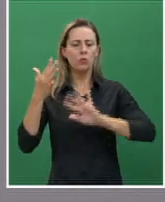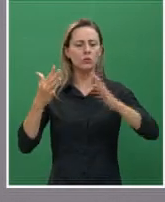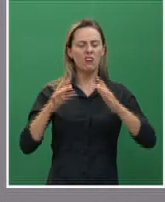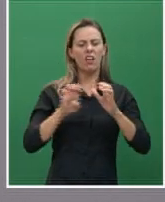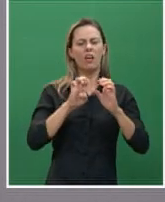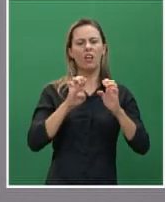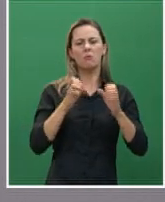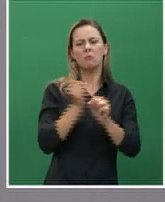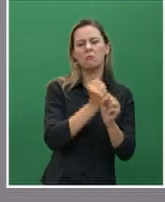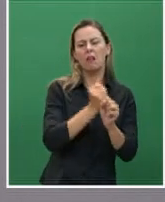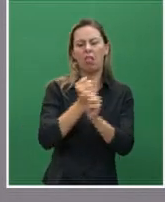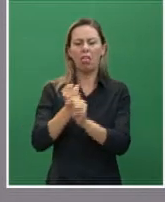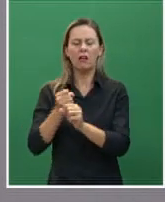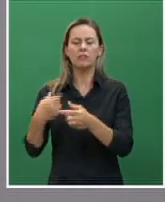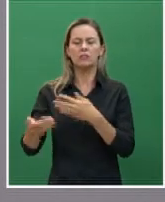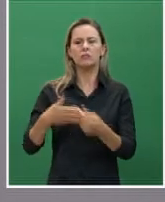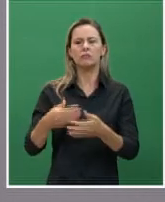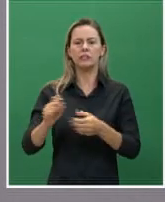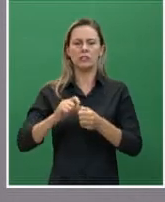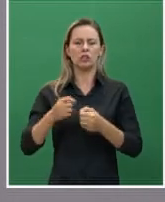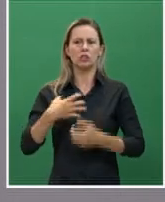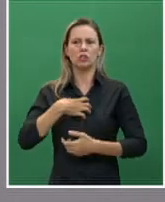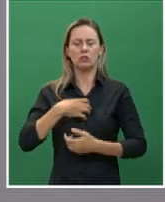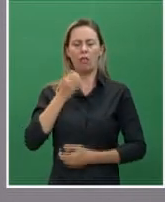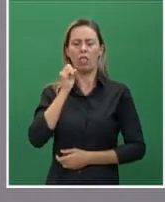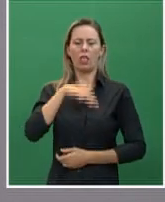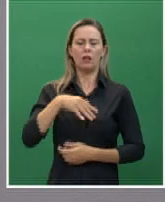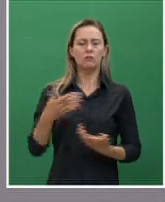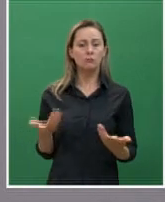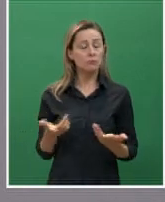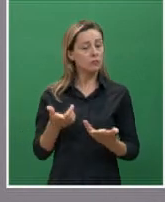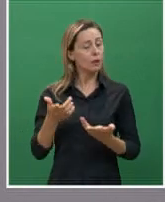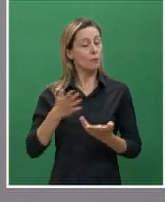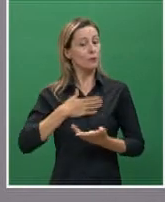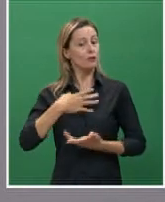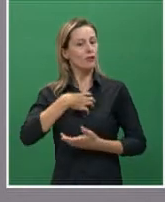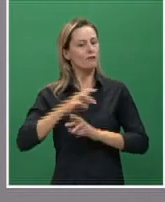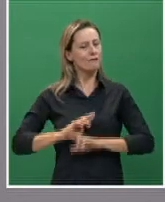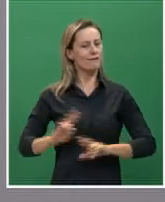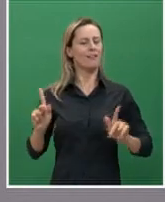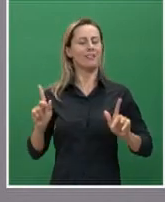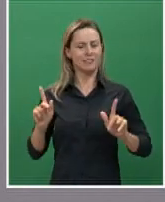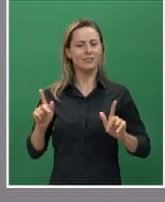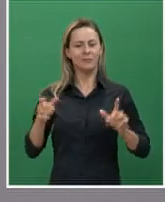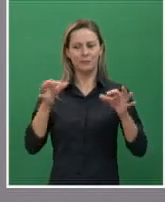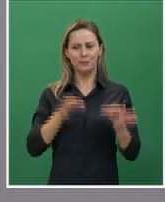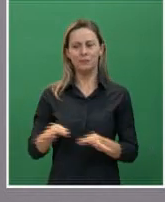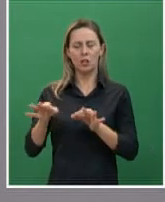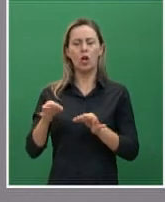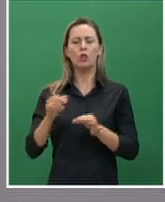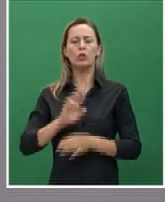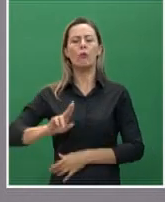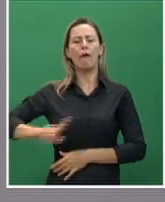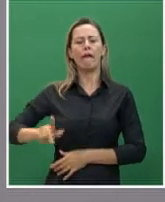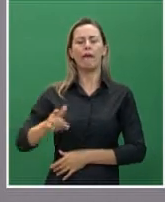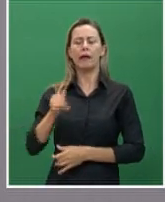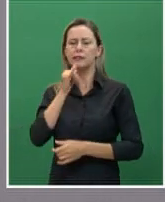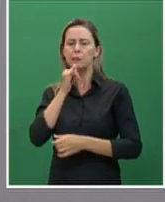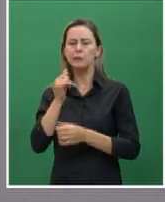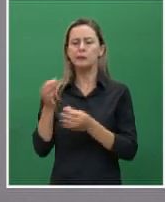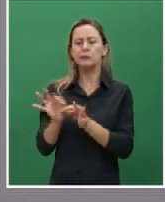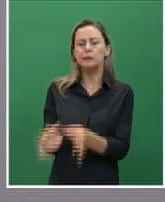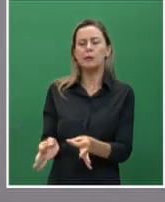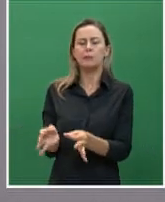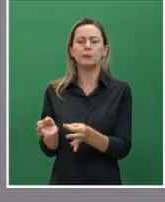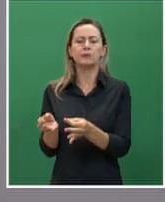para não vamos botar tu no chão fazer e fazer tudo Realmente esse é meu jeito de fazer as coisas né fazer puxadinho não é fazer a